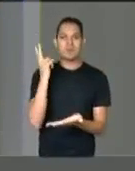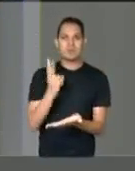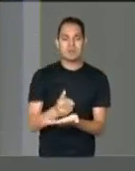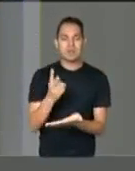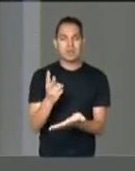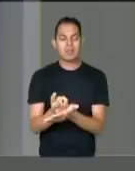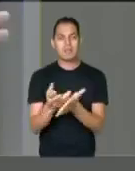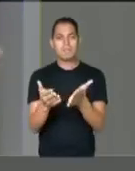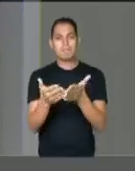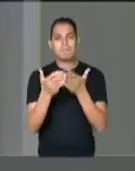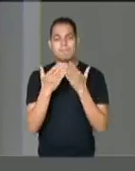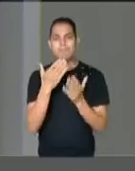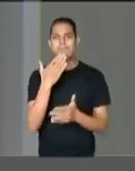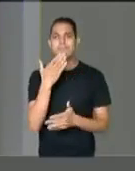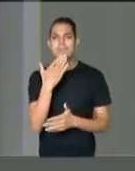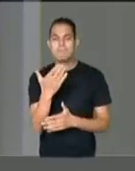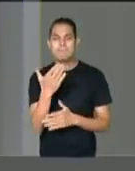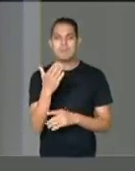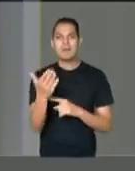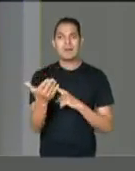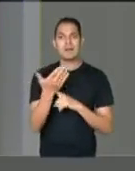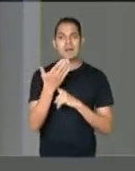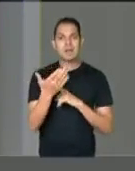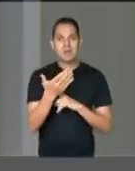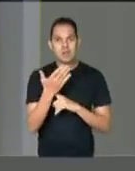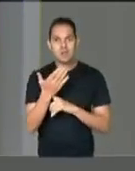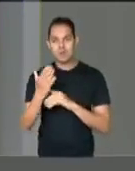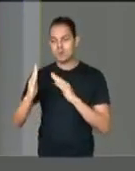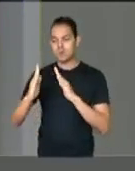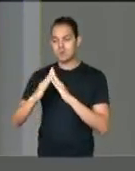ajuda para a conclusão do seu hospital.